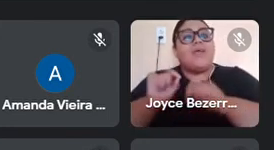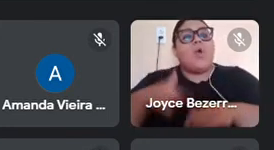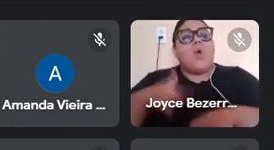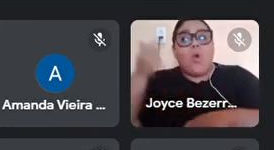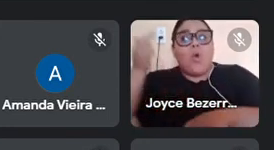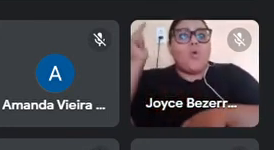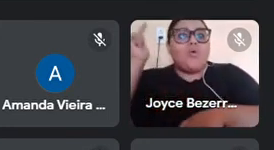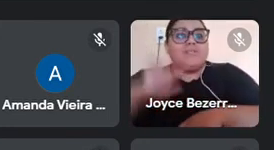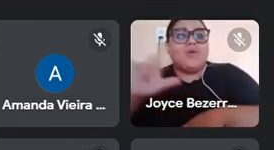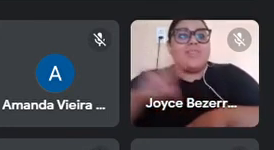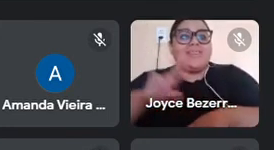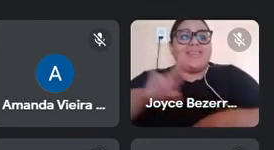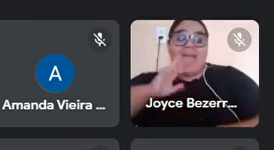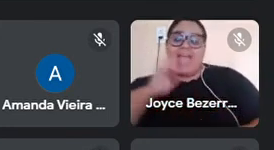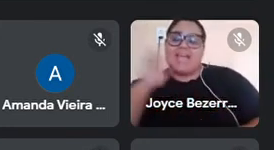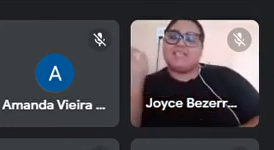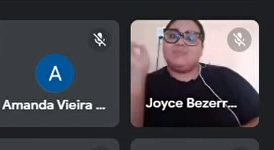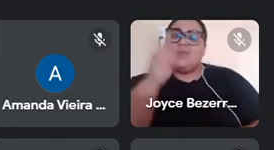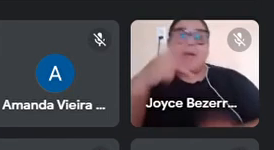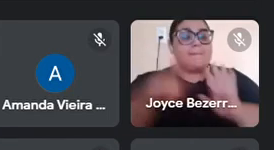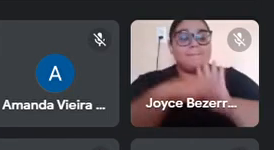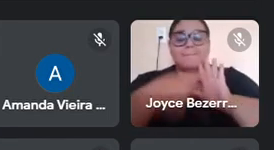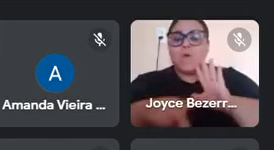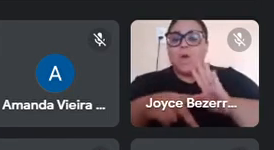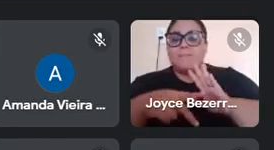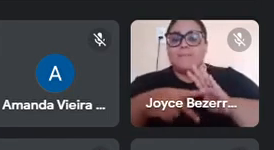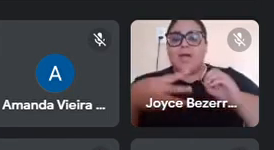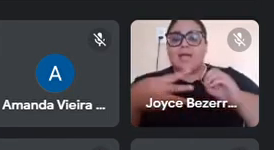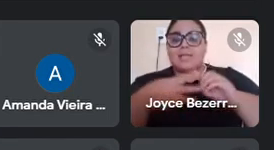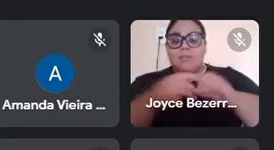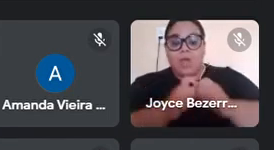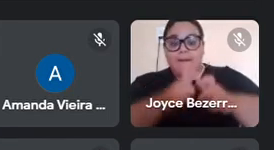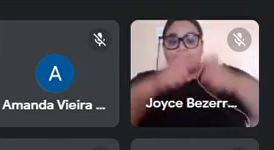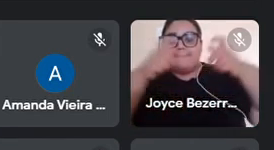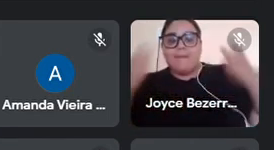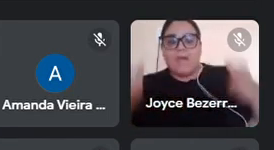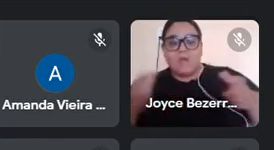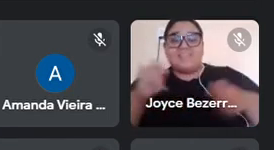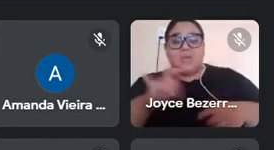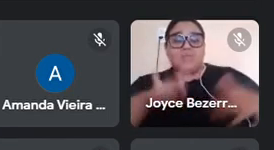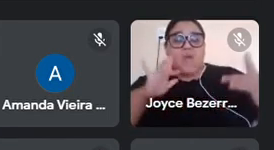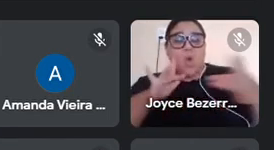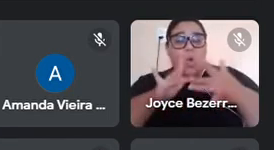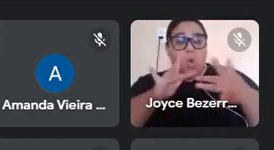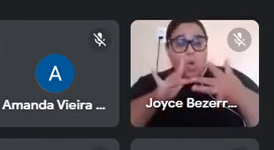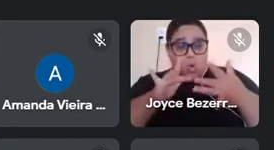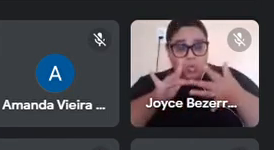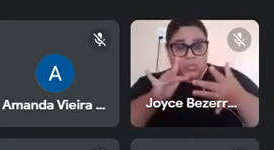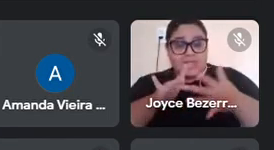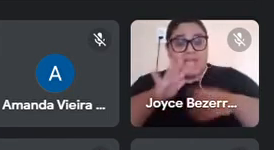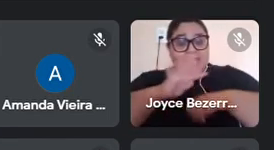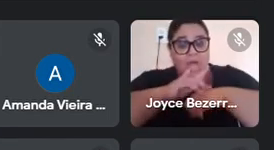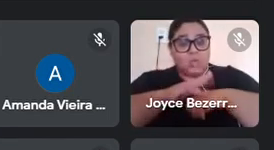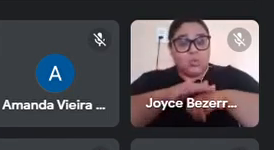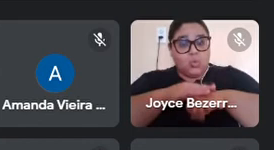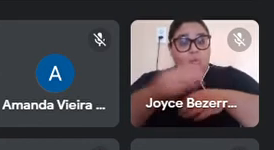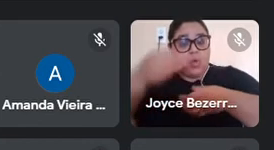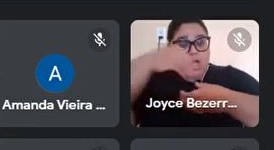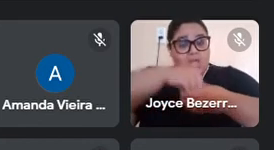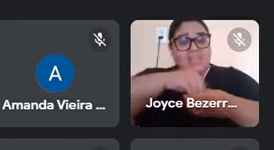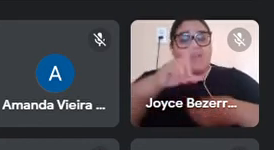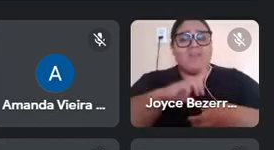responder àquela macromolécula. Quando eu vier a ter contato com o micro-organismo em si, ele vai ter